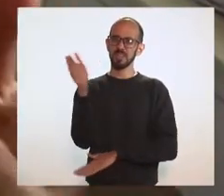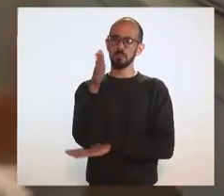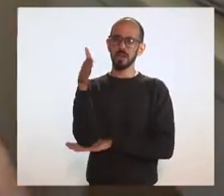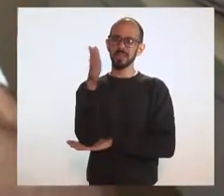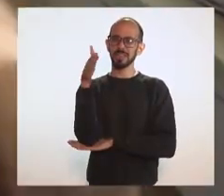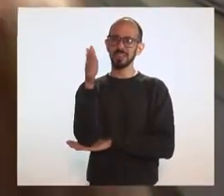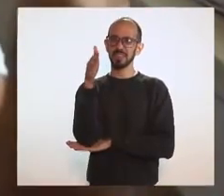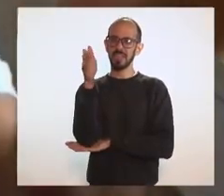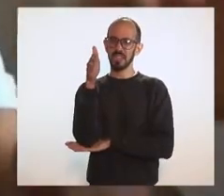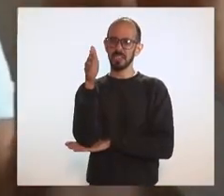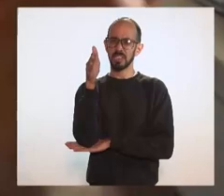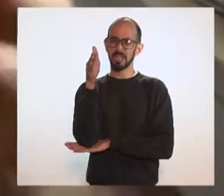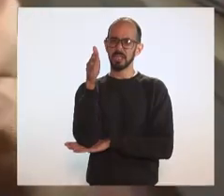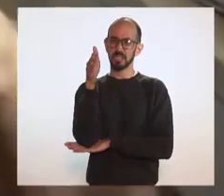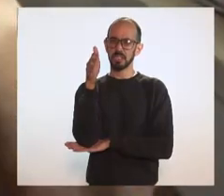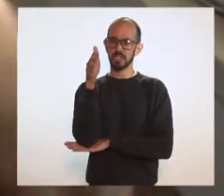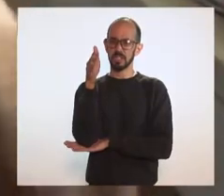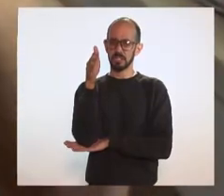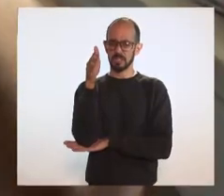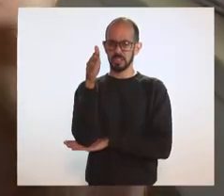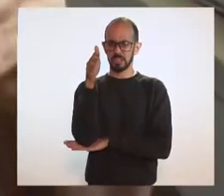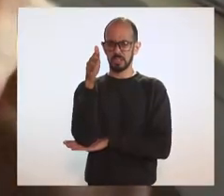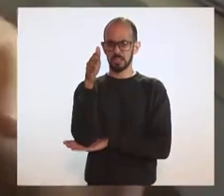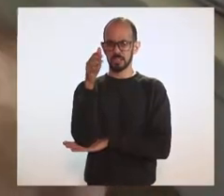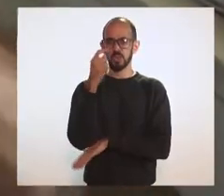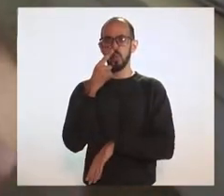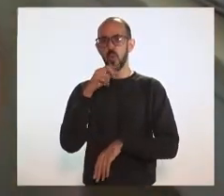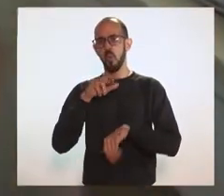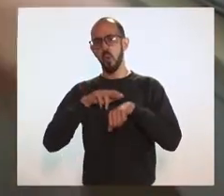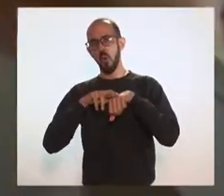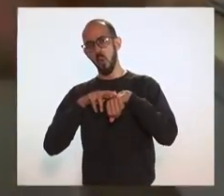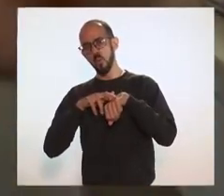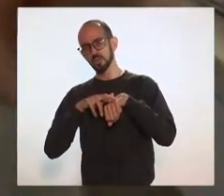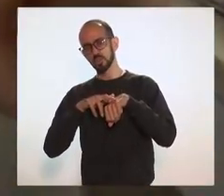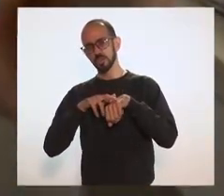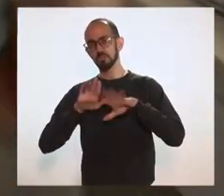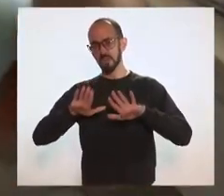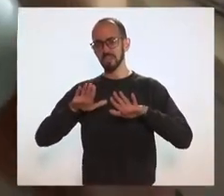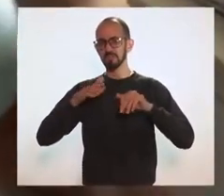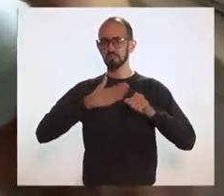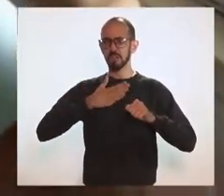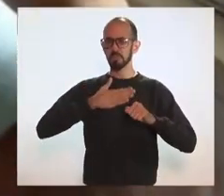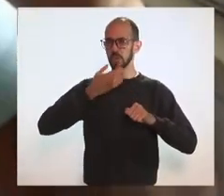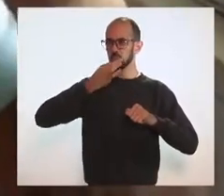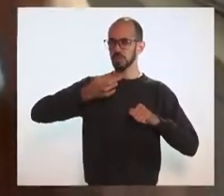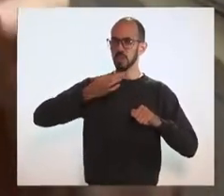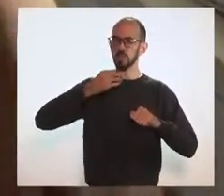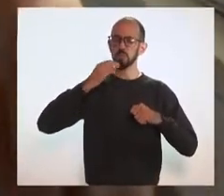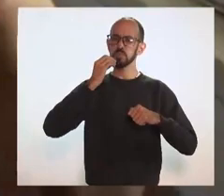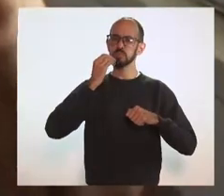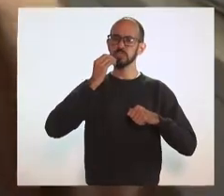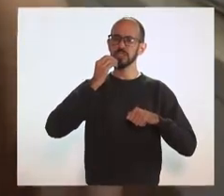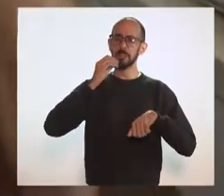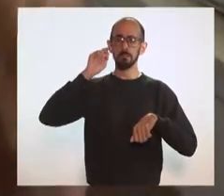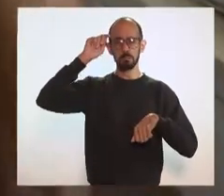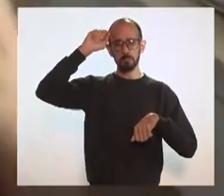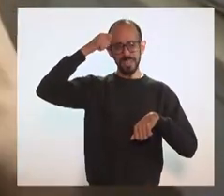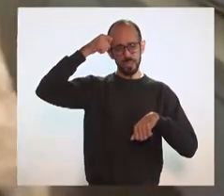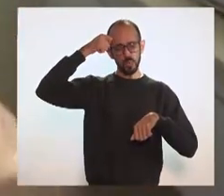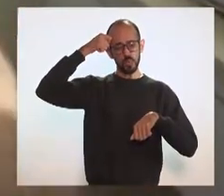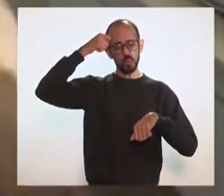adote, se é roxa, para mim nós estamos de bandeira preta em todos os municípios, né?